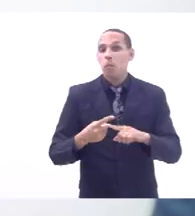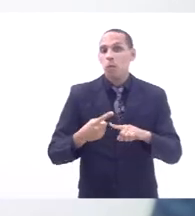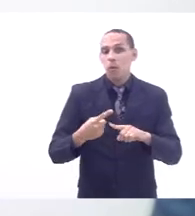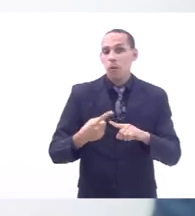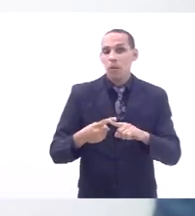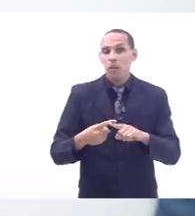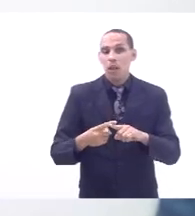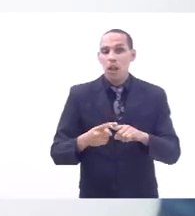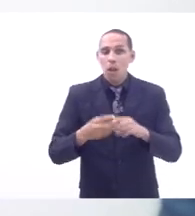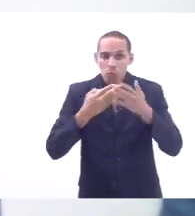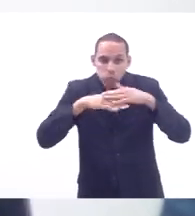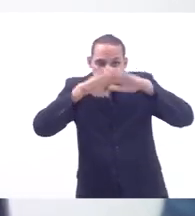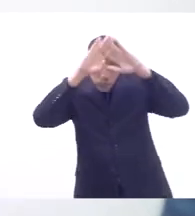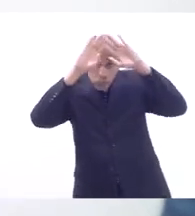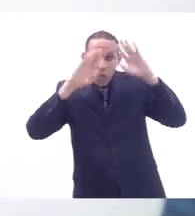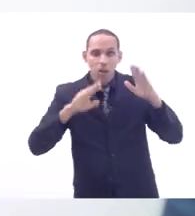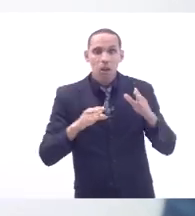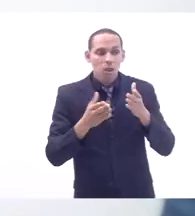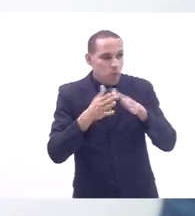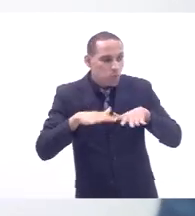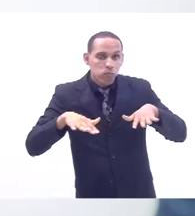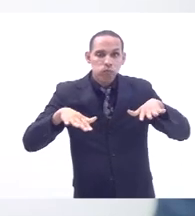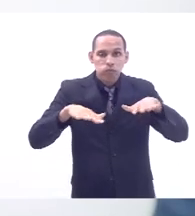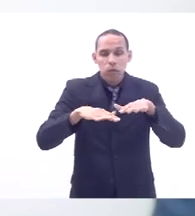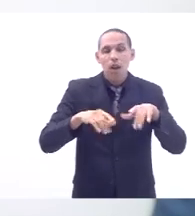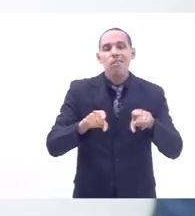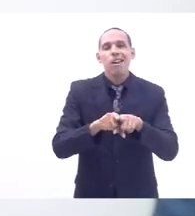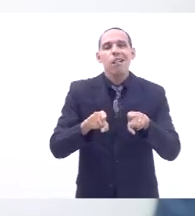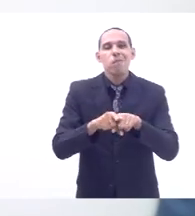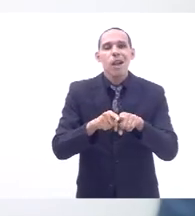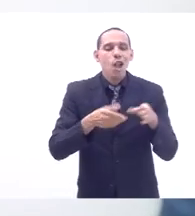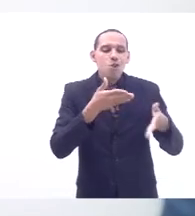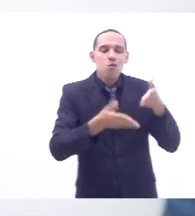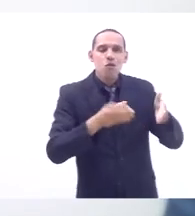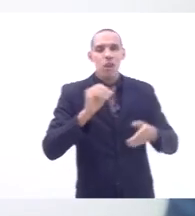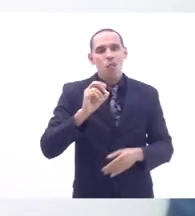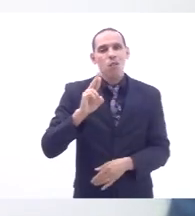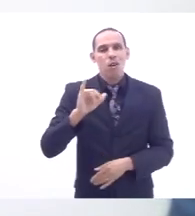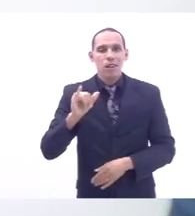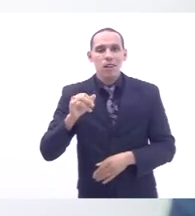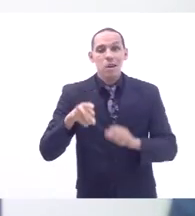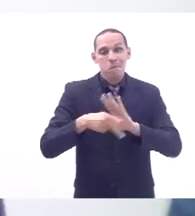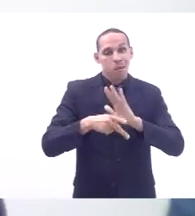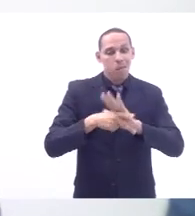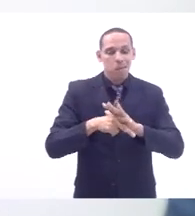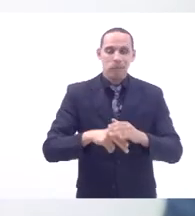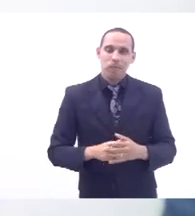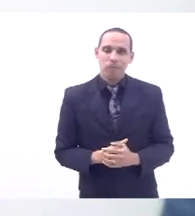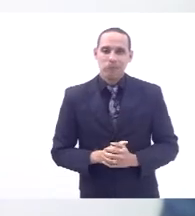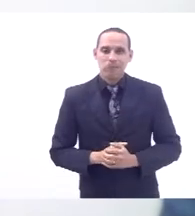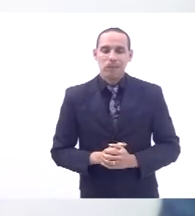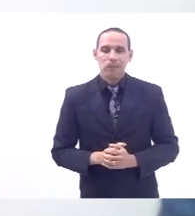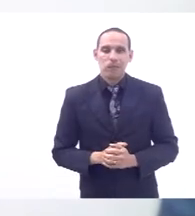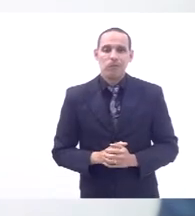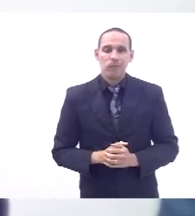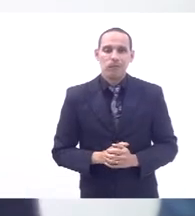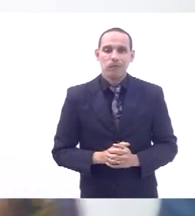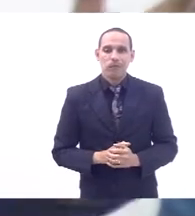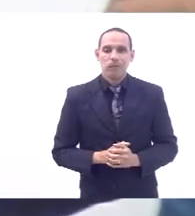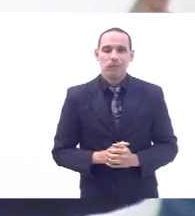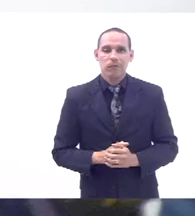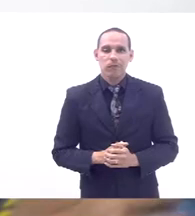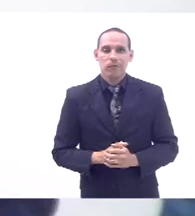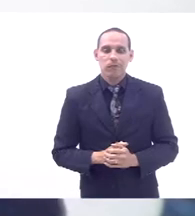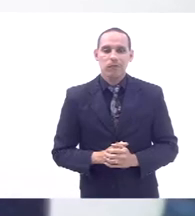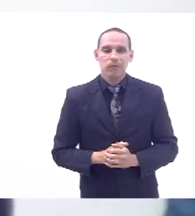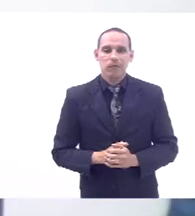os orixás, os nossos irumalé, eles também cuidavam do seu ori. Mo dupe lo gbogbo awon baba wa